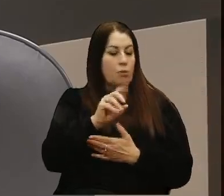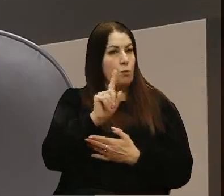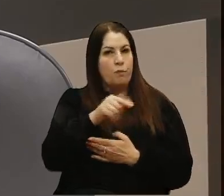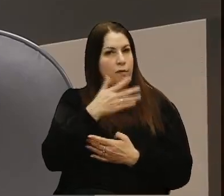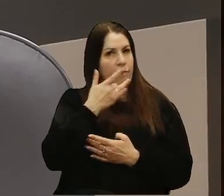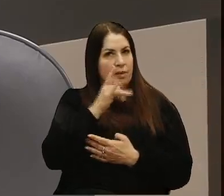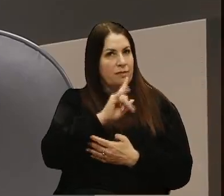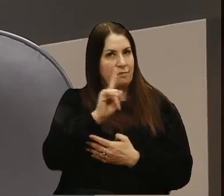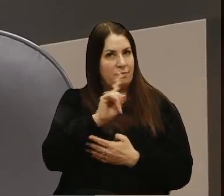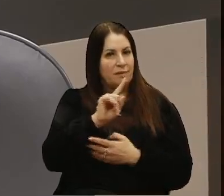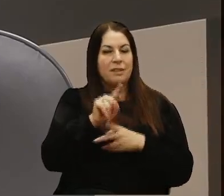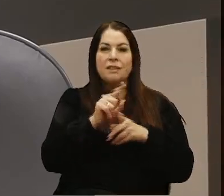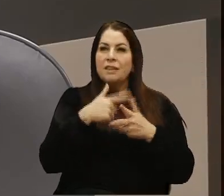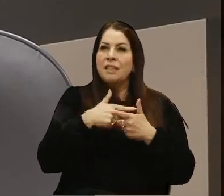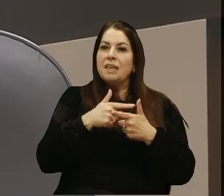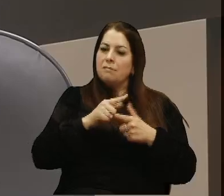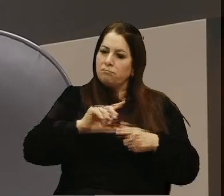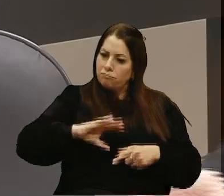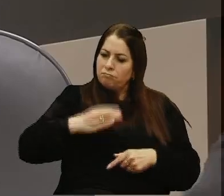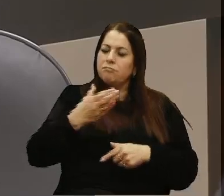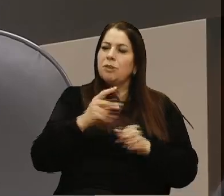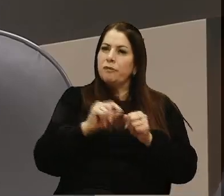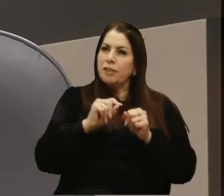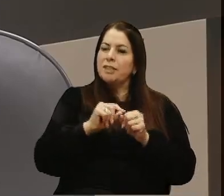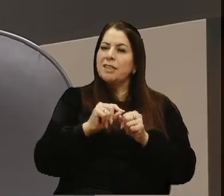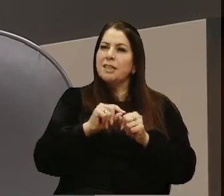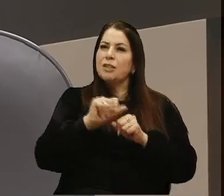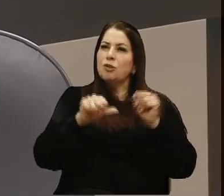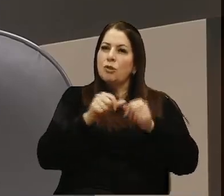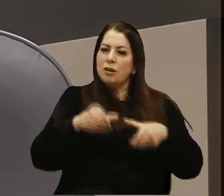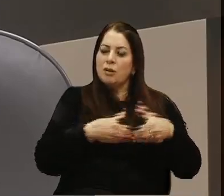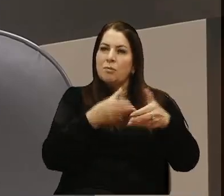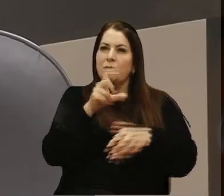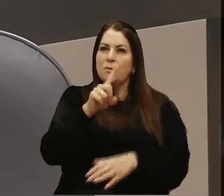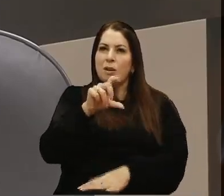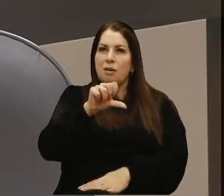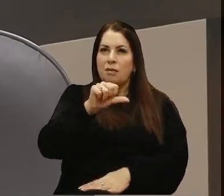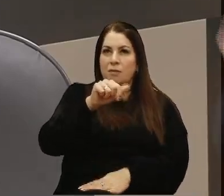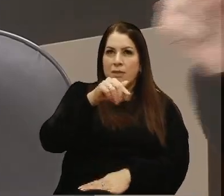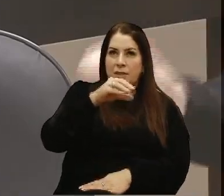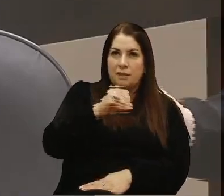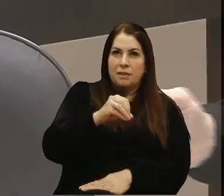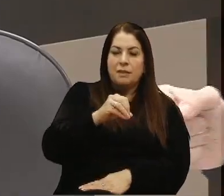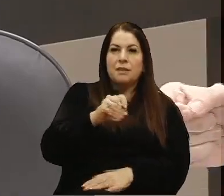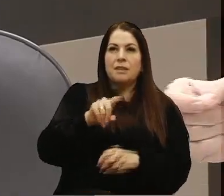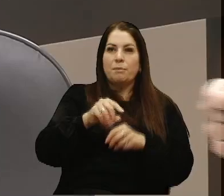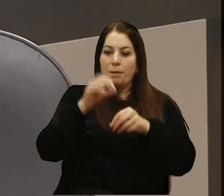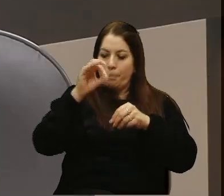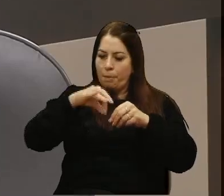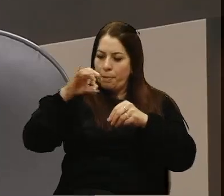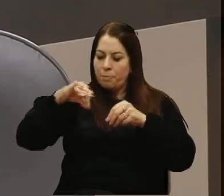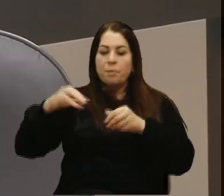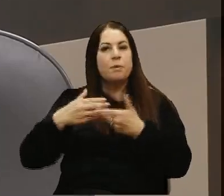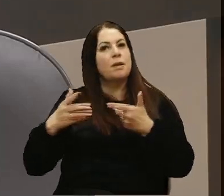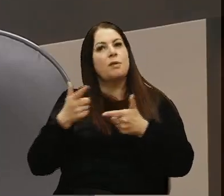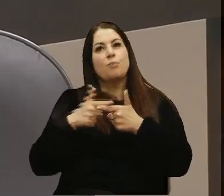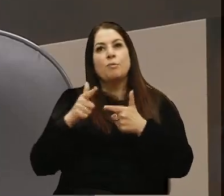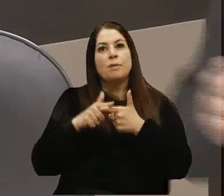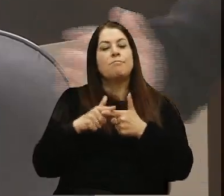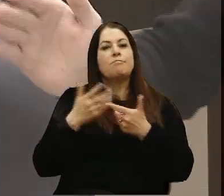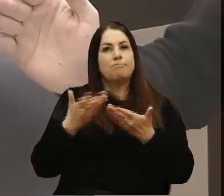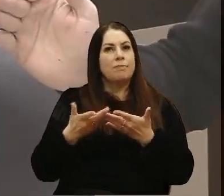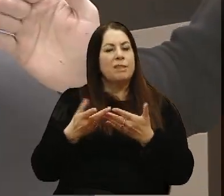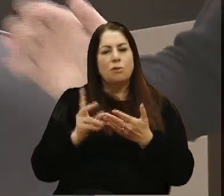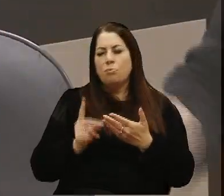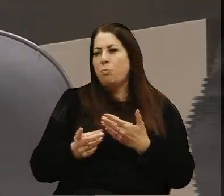fácil, né? Mas como eles têm essa ousadia de fazer e trocar um cano de 1970 e também vazamentos que havia, é um problema que ia